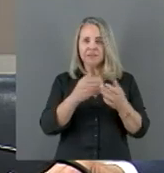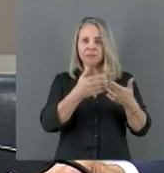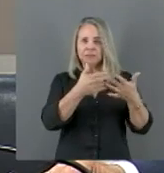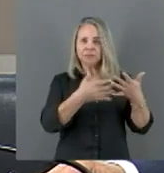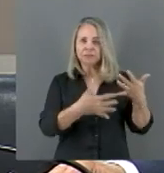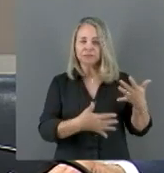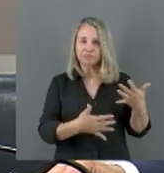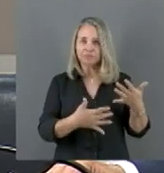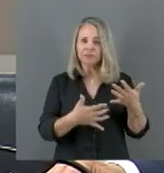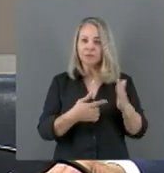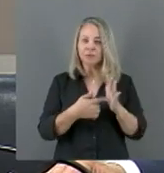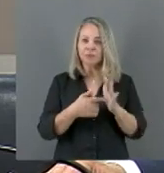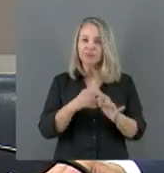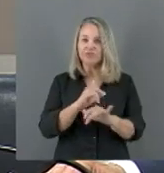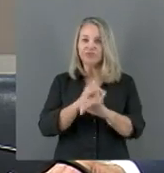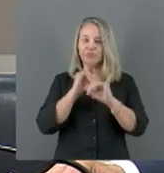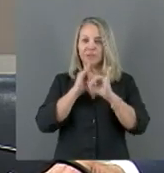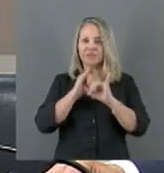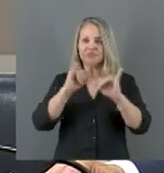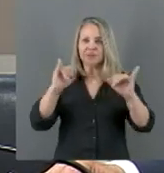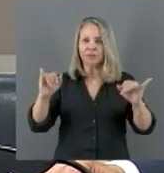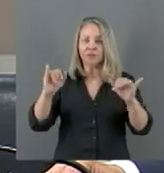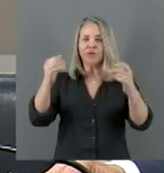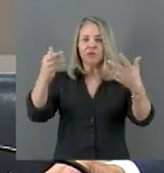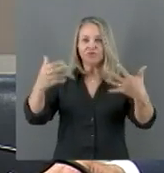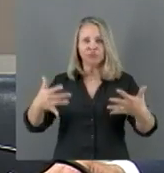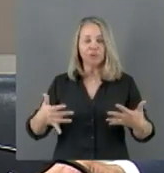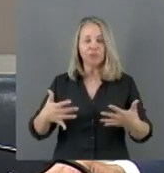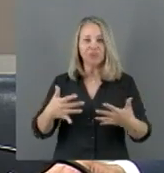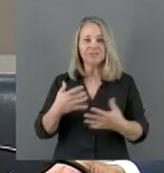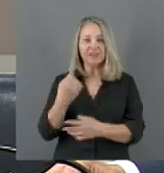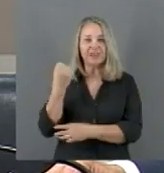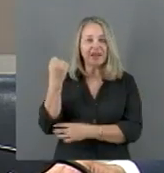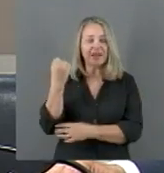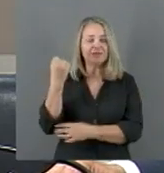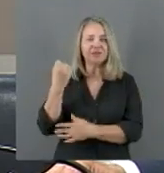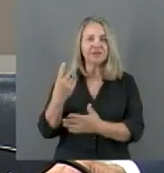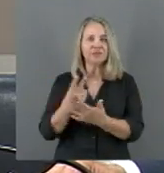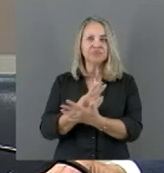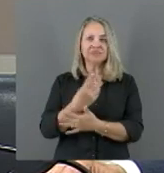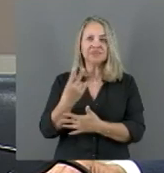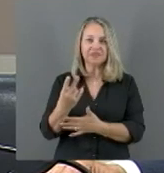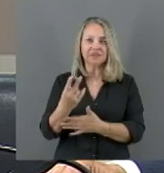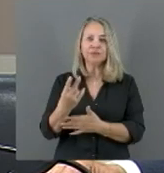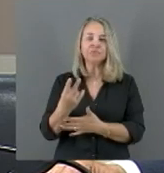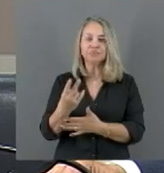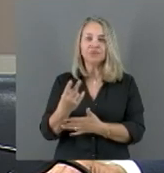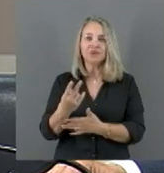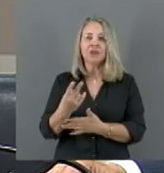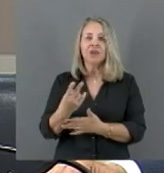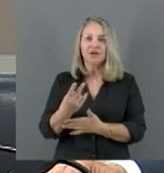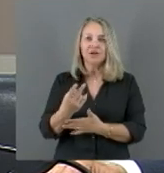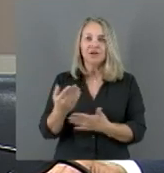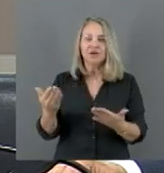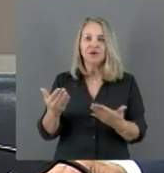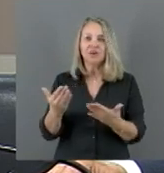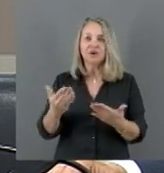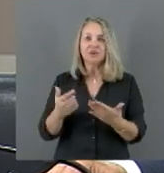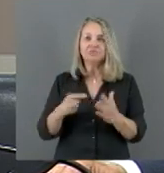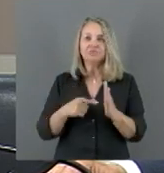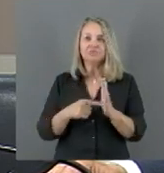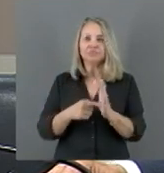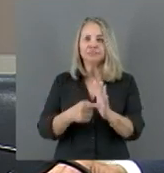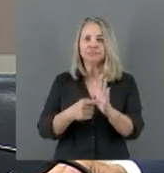um registro sobre algo muito grave que está ocorrendo em relação